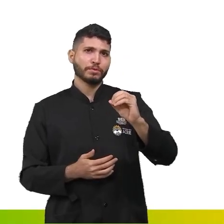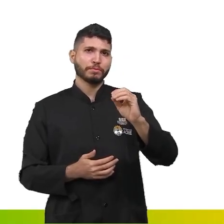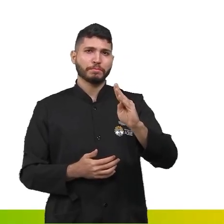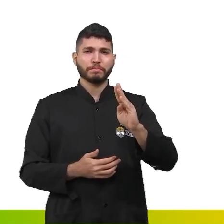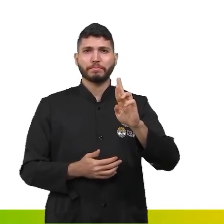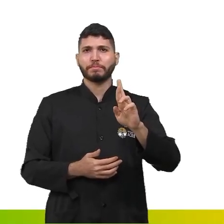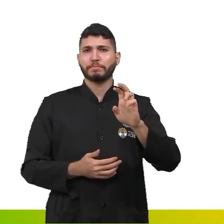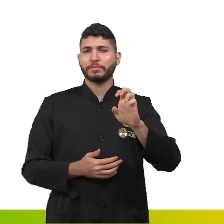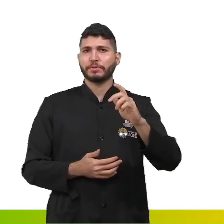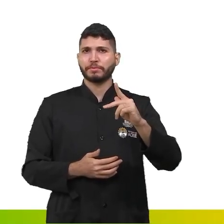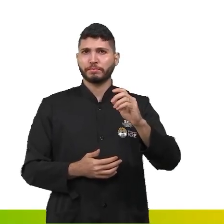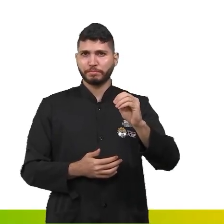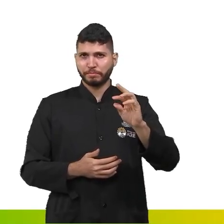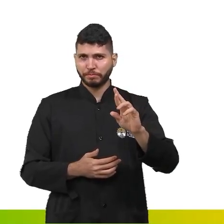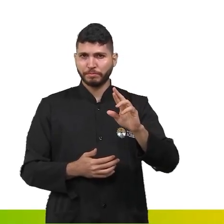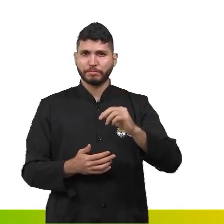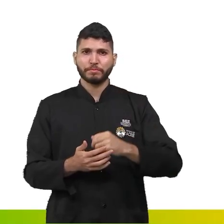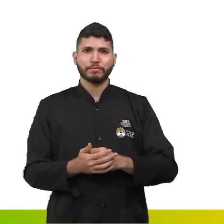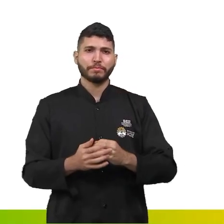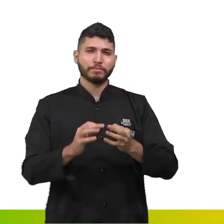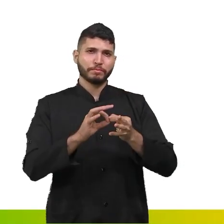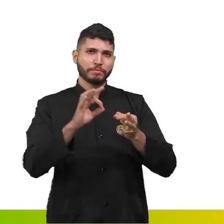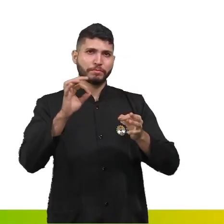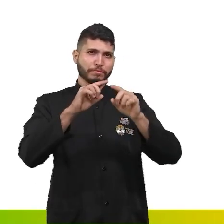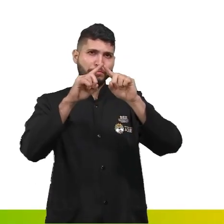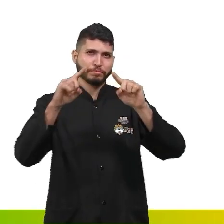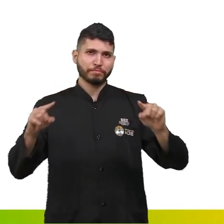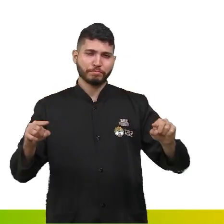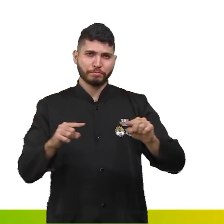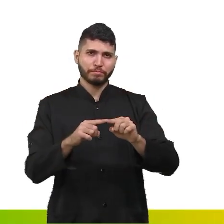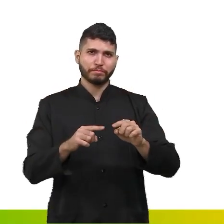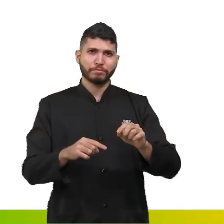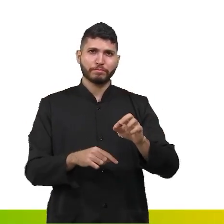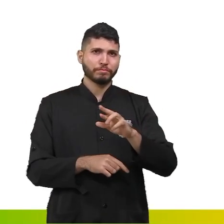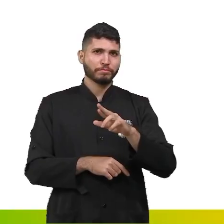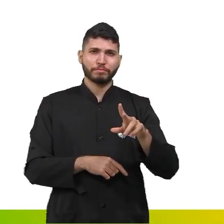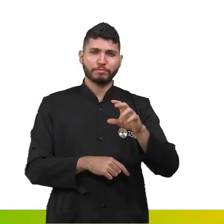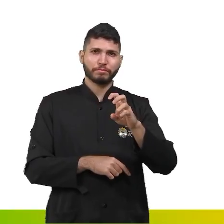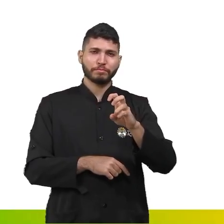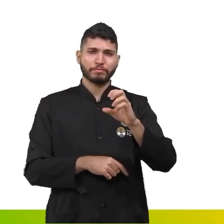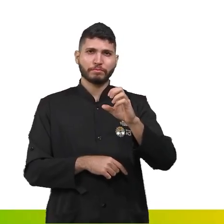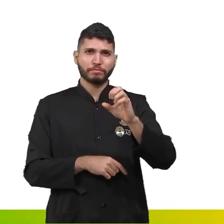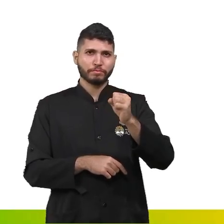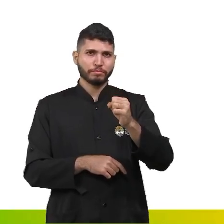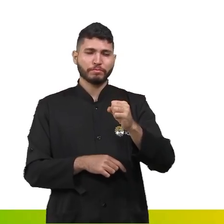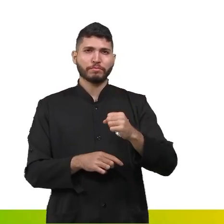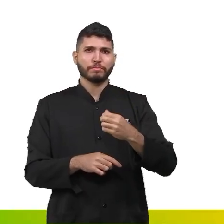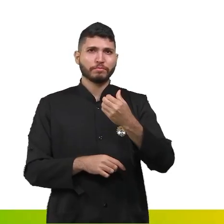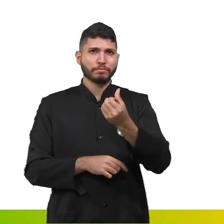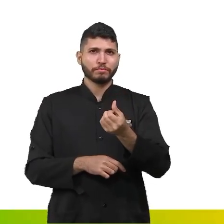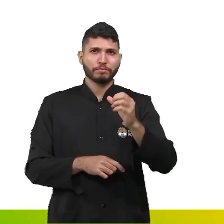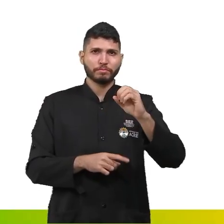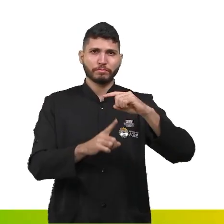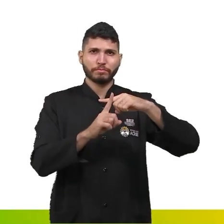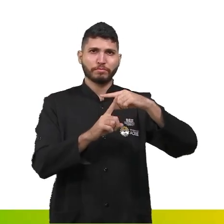Mas a medida desse triângulo aqui não dá para ser 58, porque 60 mais 58 nós vamos